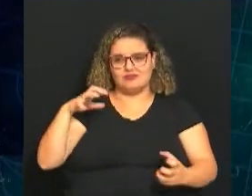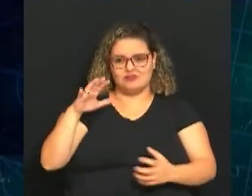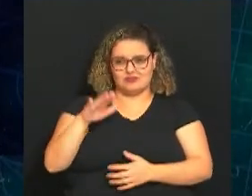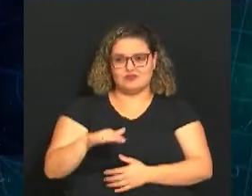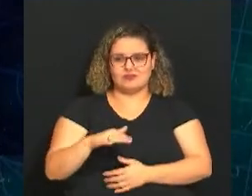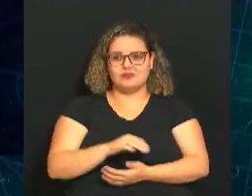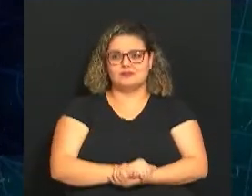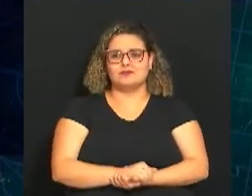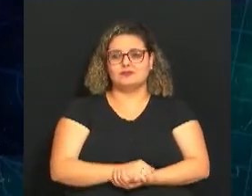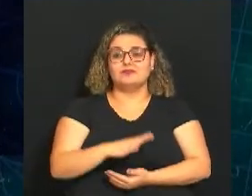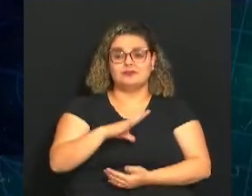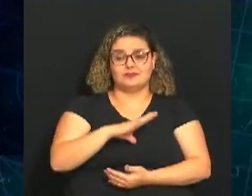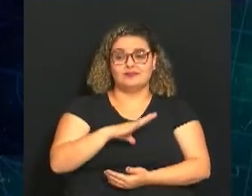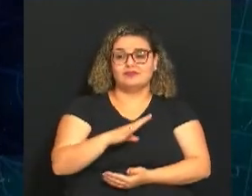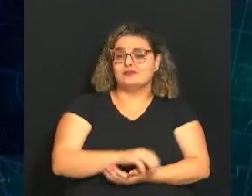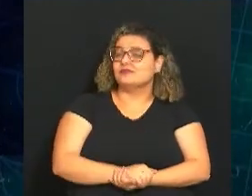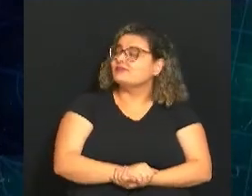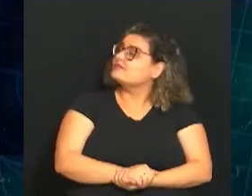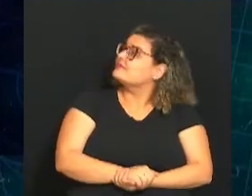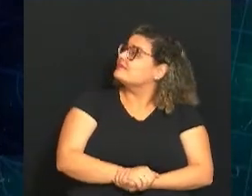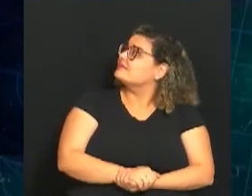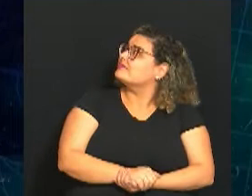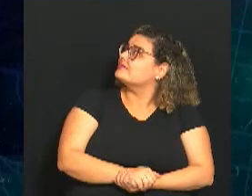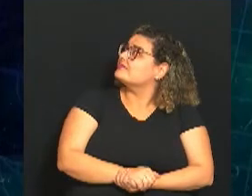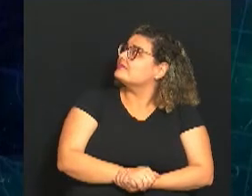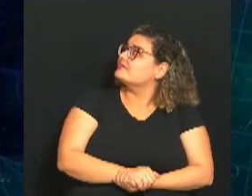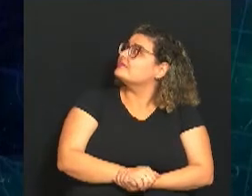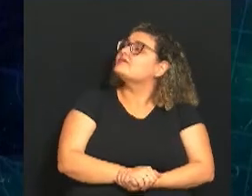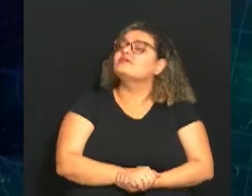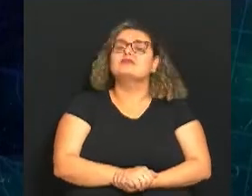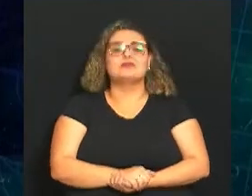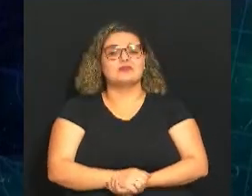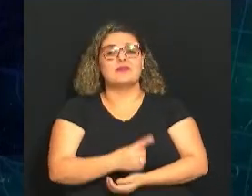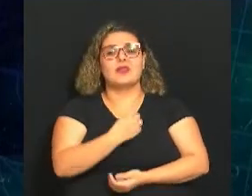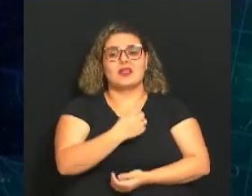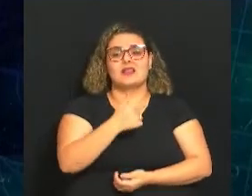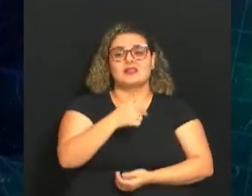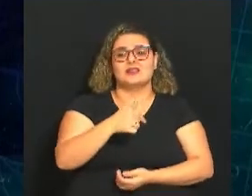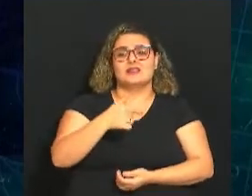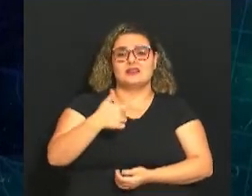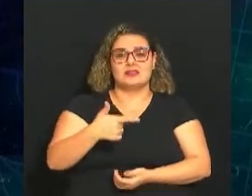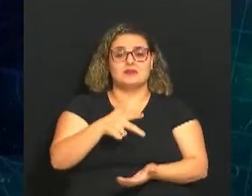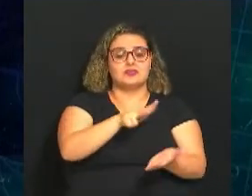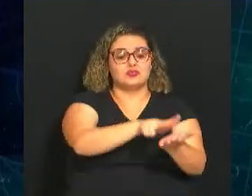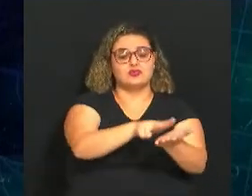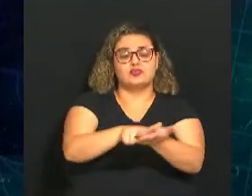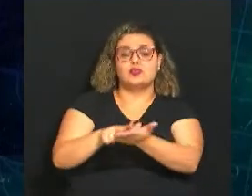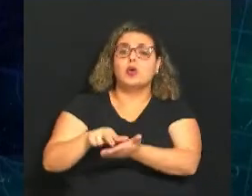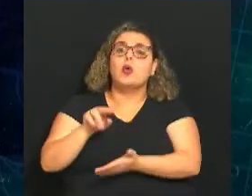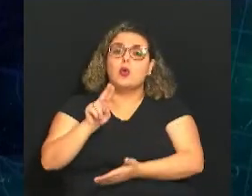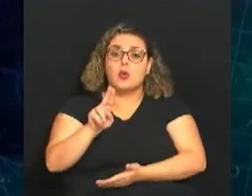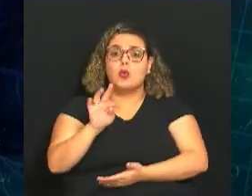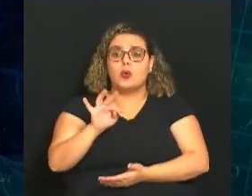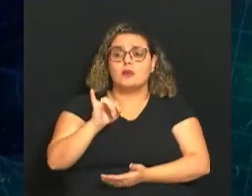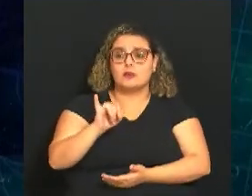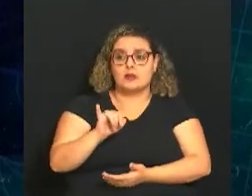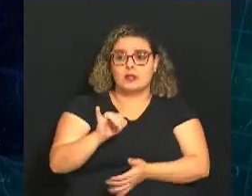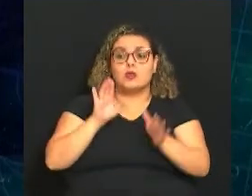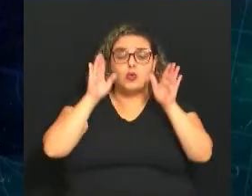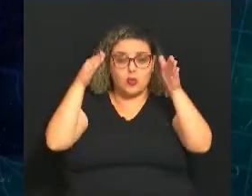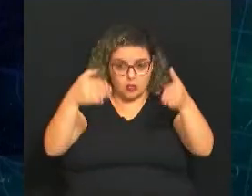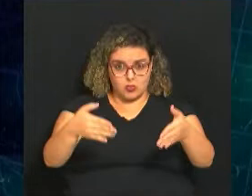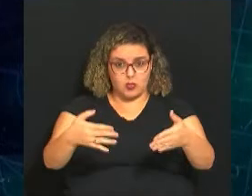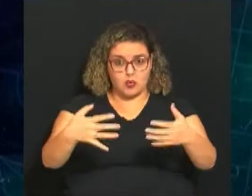conta, segundo dados do boletim epidemiológico, com 172 leitos de UTI exclusivos para pacientes com